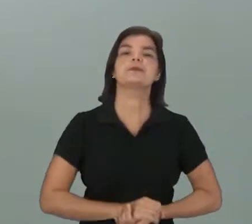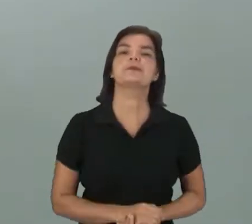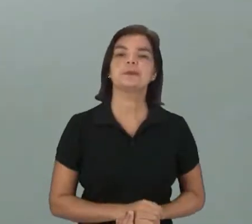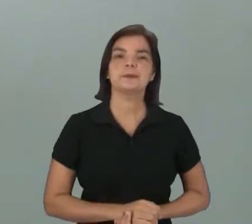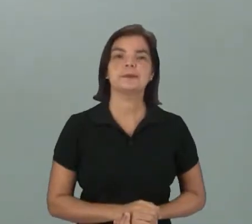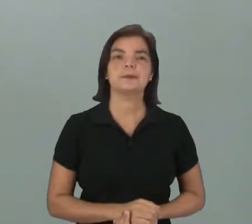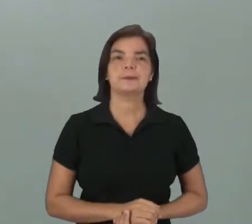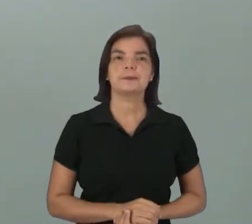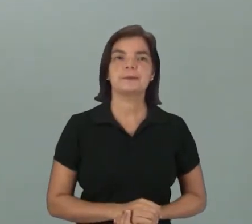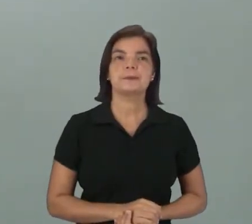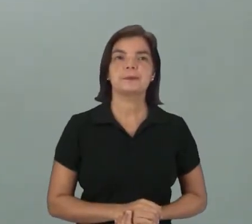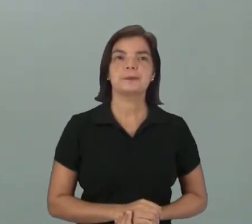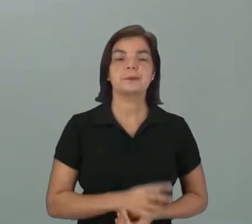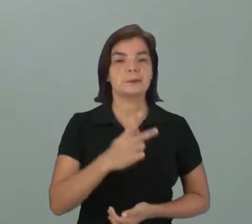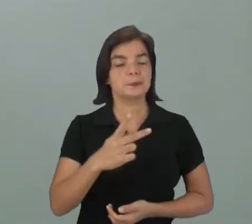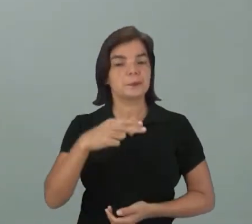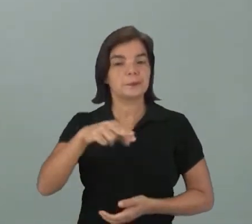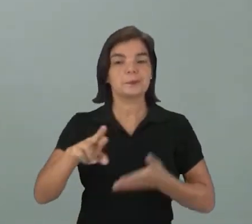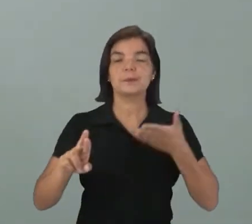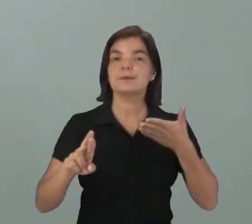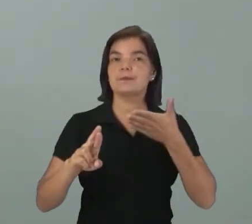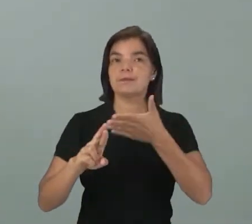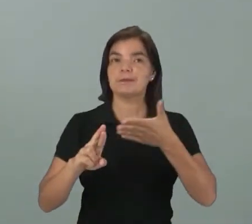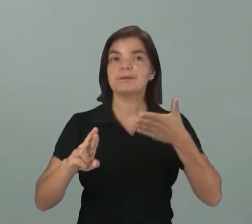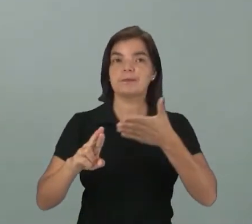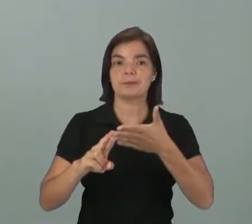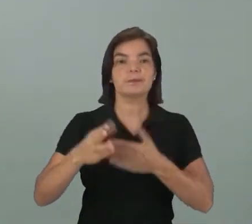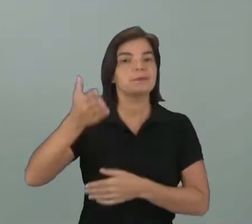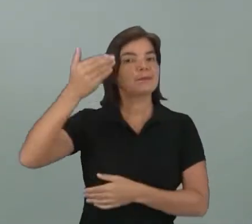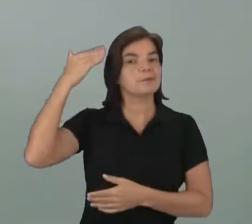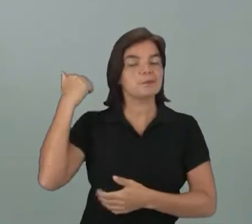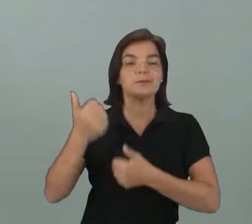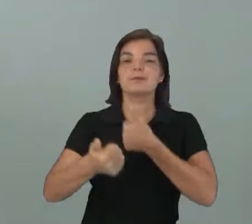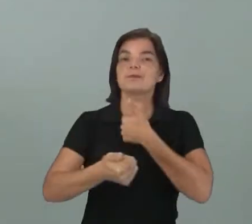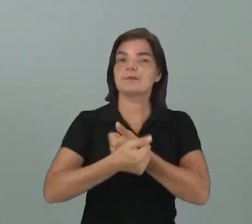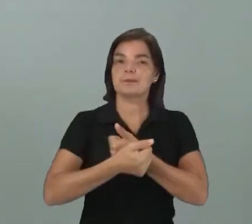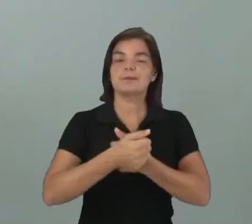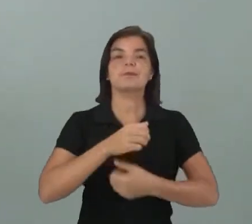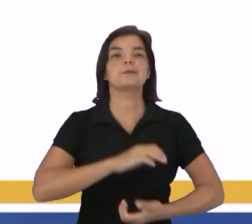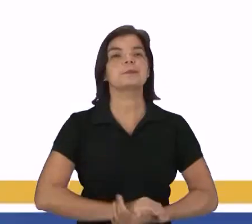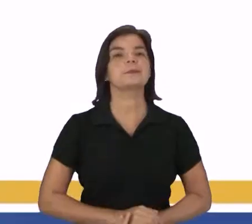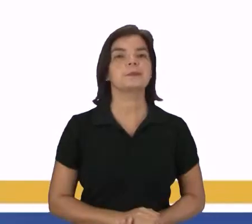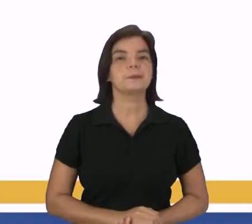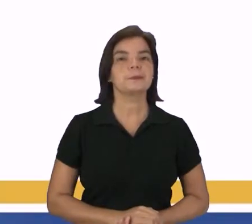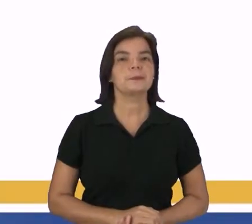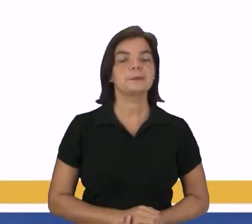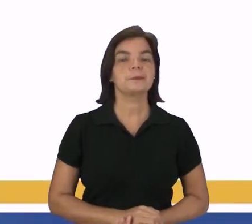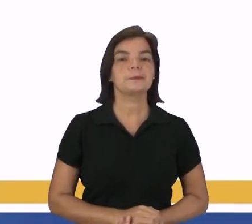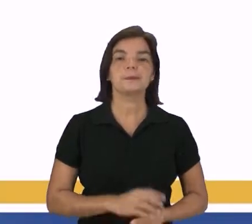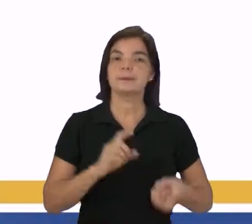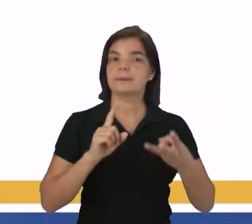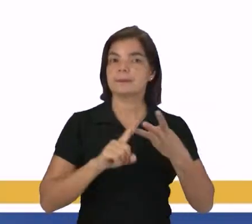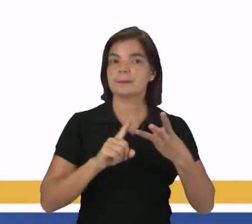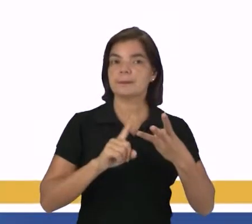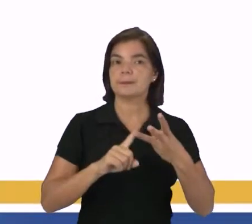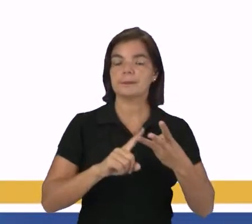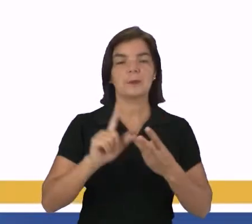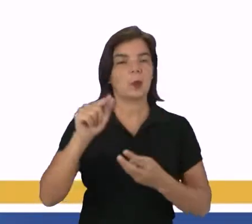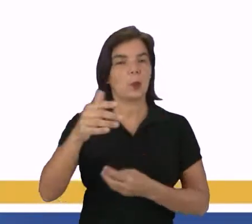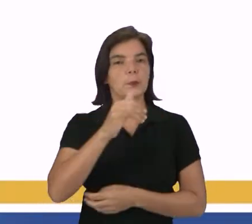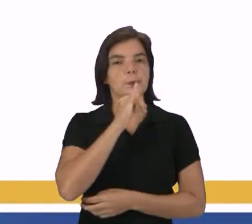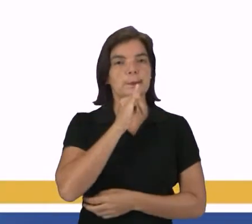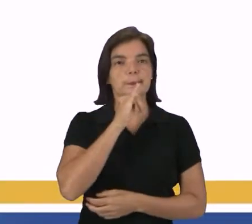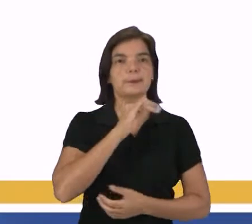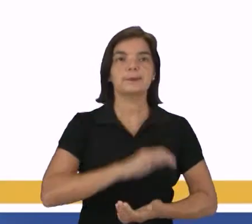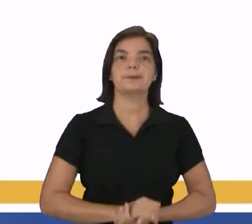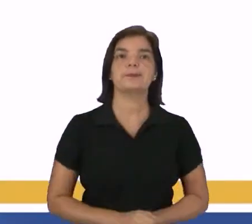regra. O pronome esse refere a um passado próximo. Agora vamos observar outro